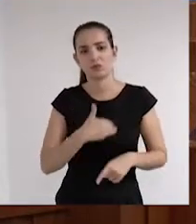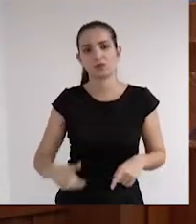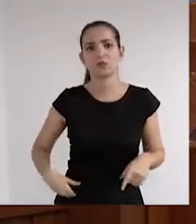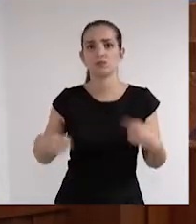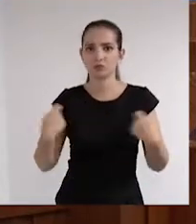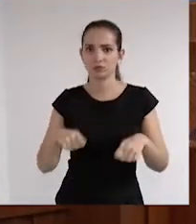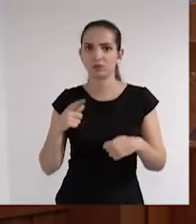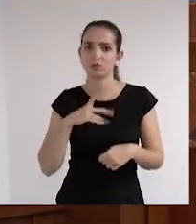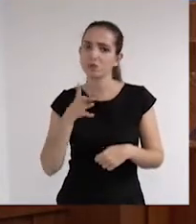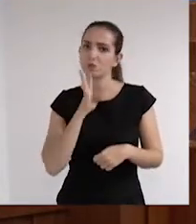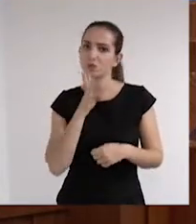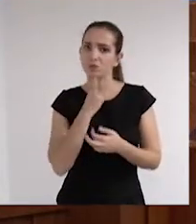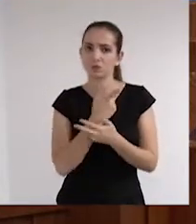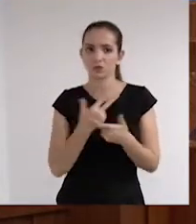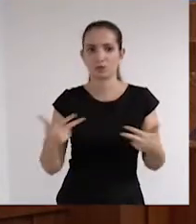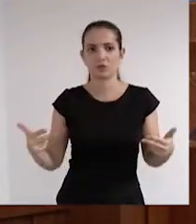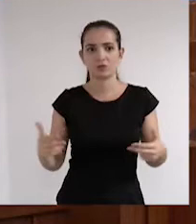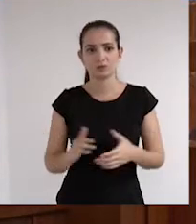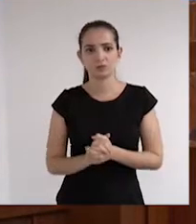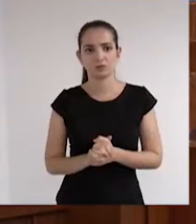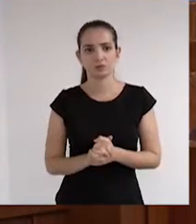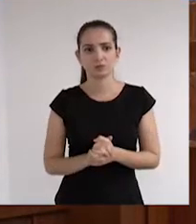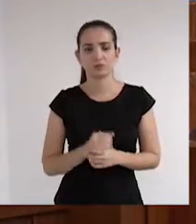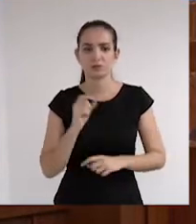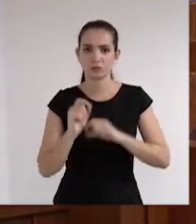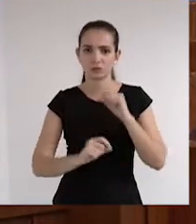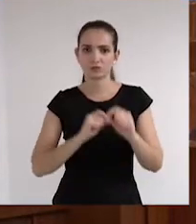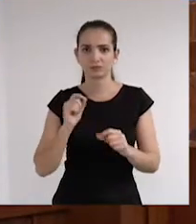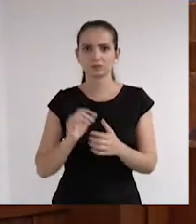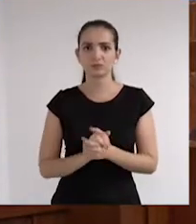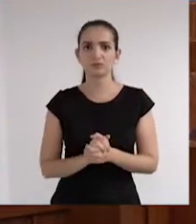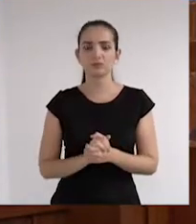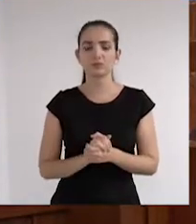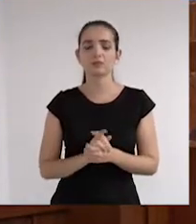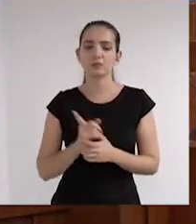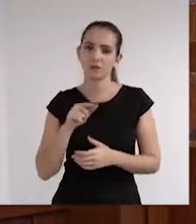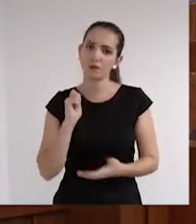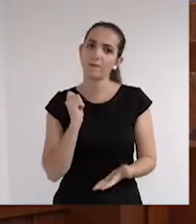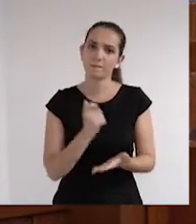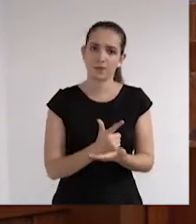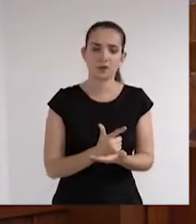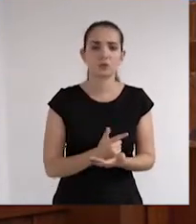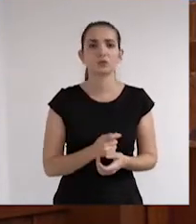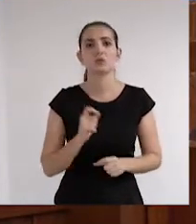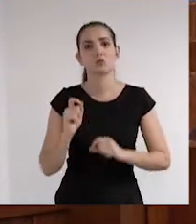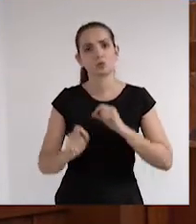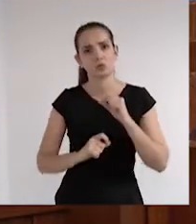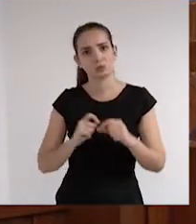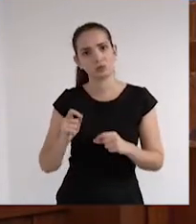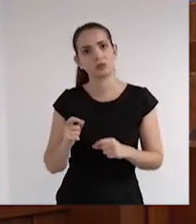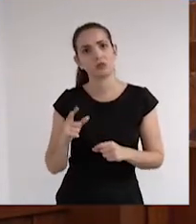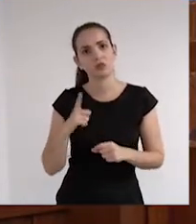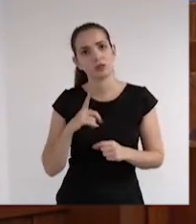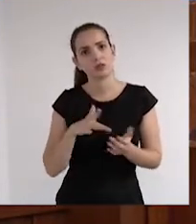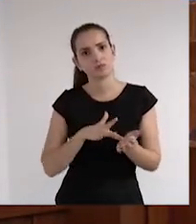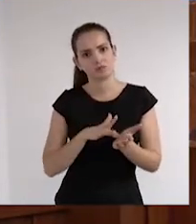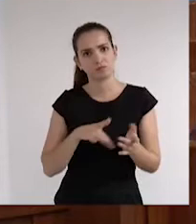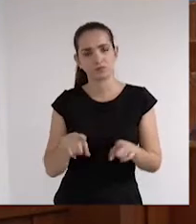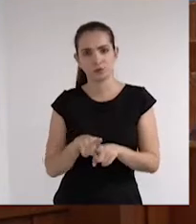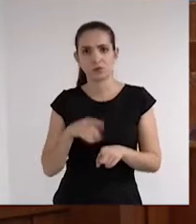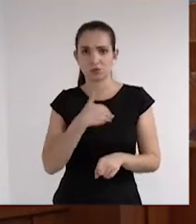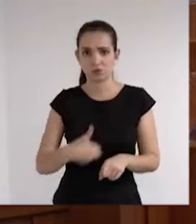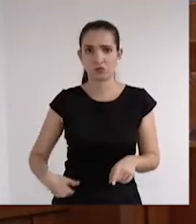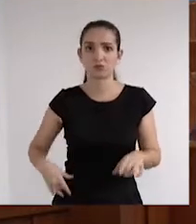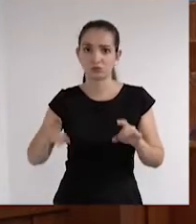ter conhecimento efetivo daquilo que lhe é pago, daquilo que lhe é sonegado. E o Estado só